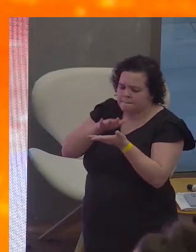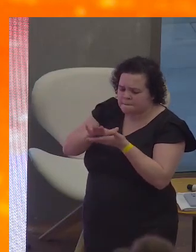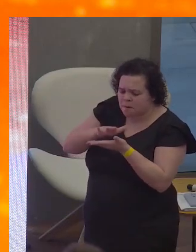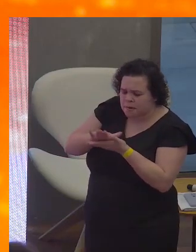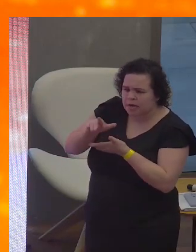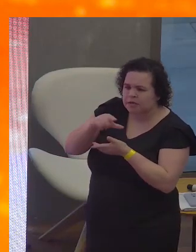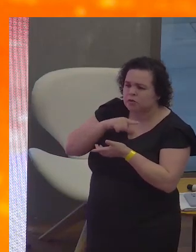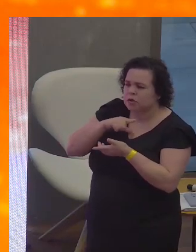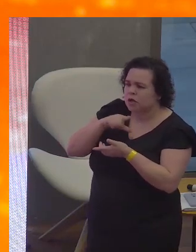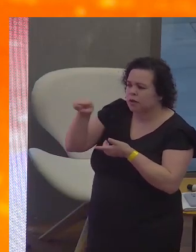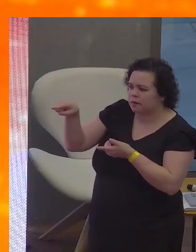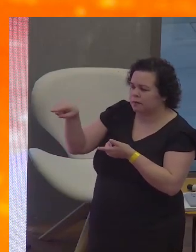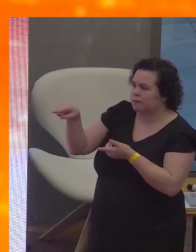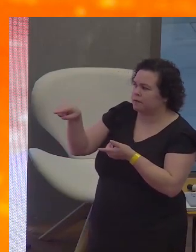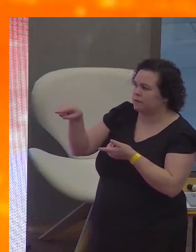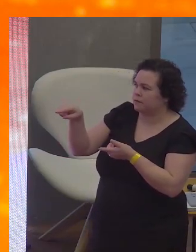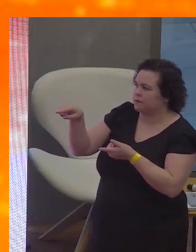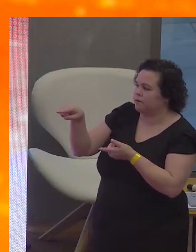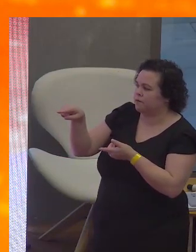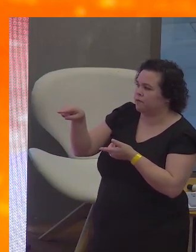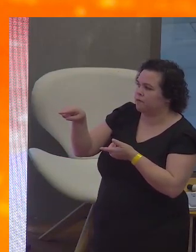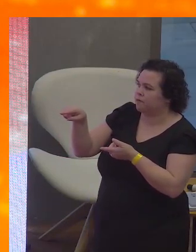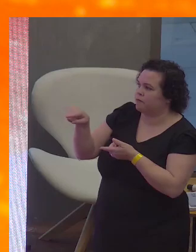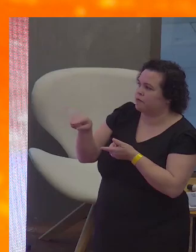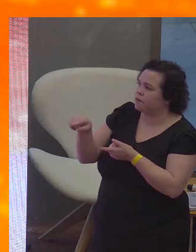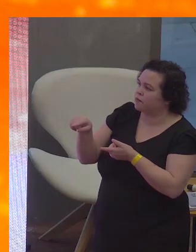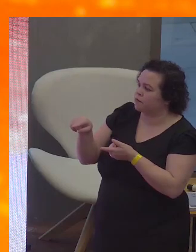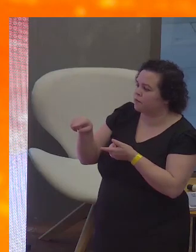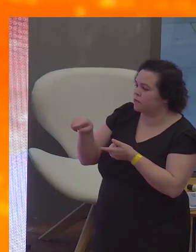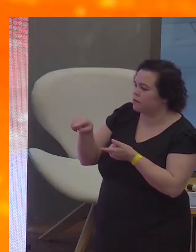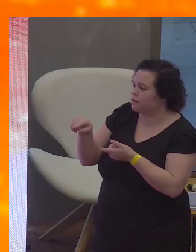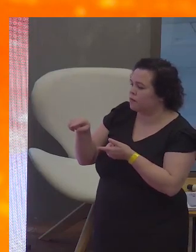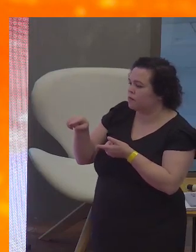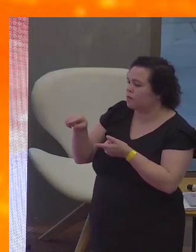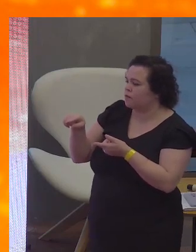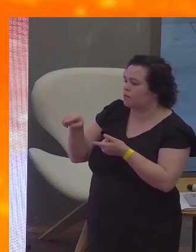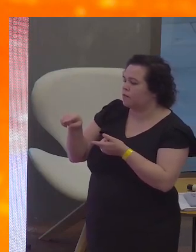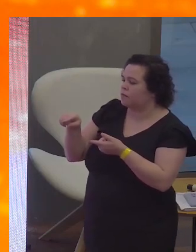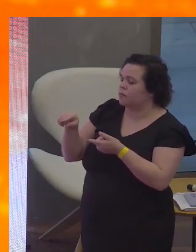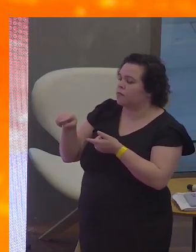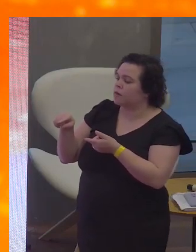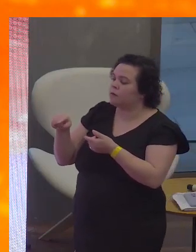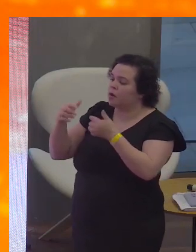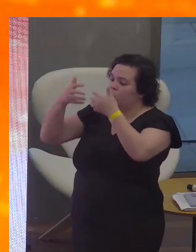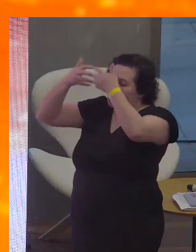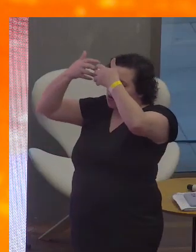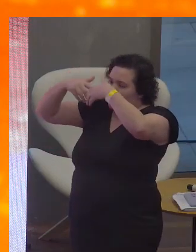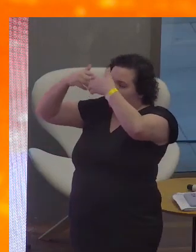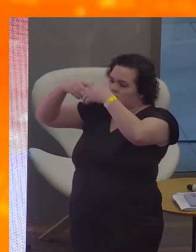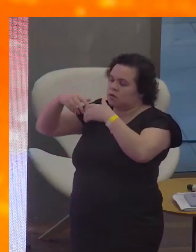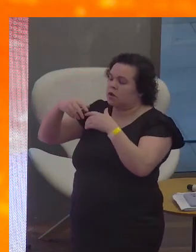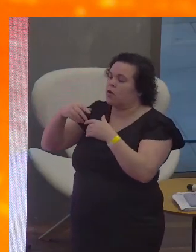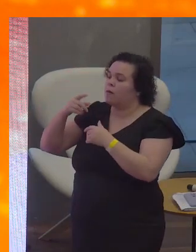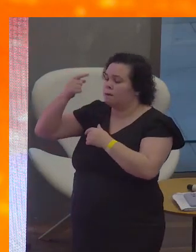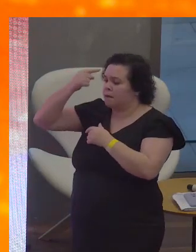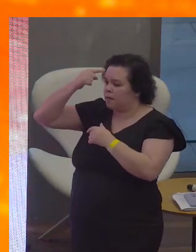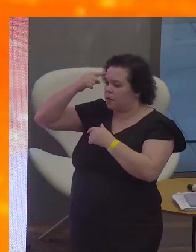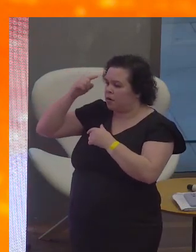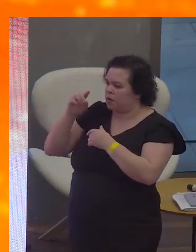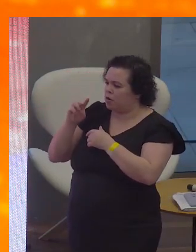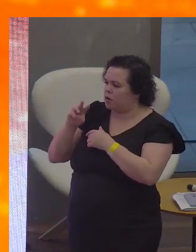tenho de Withania sonífera para cognição e memória. No Google Acadêmico, aí eu trouxe só para